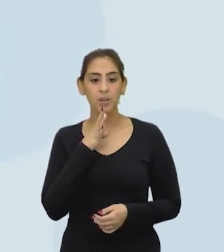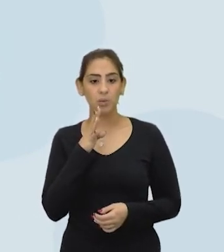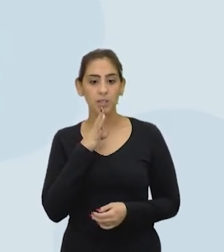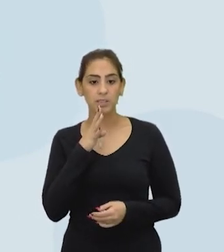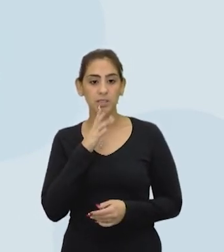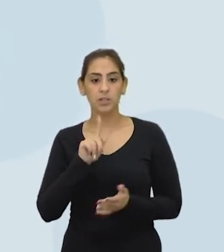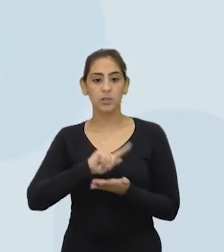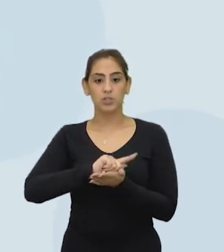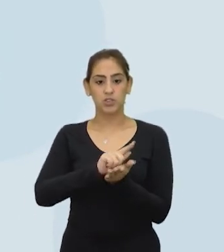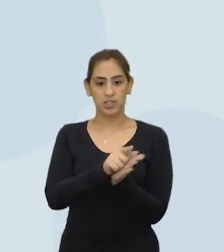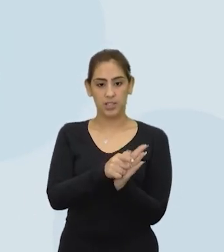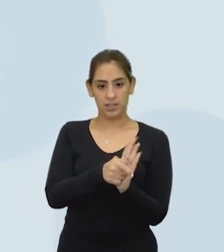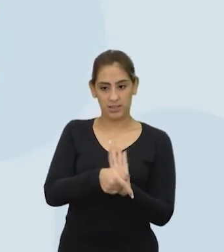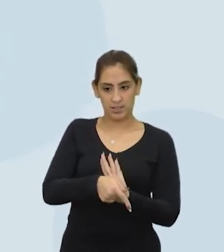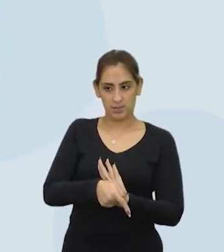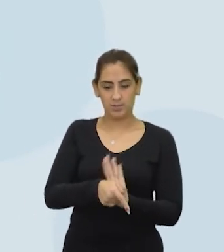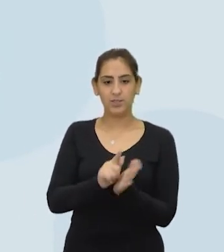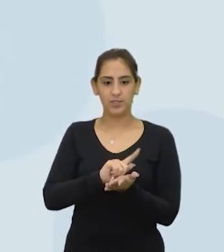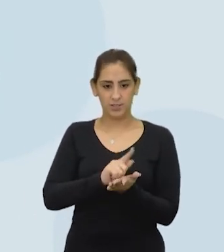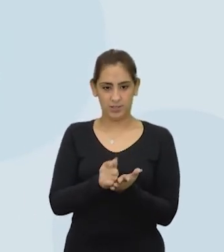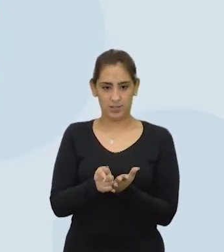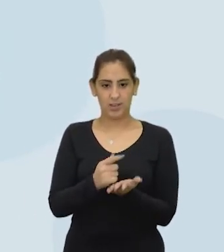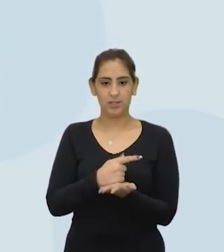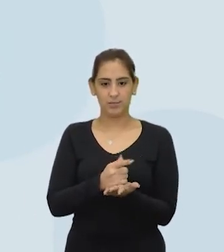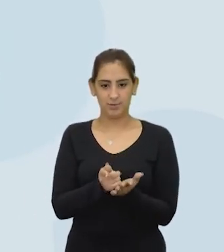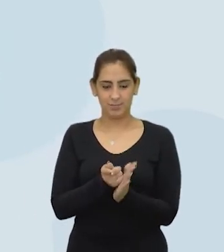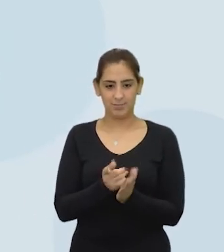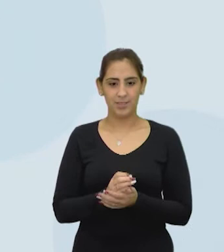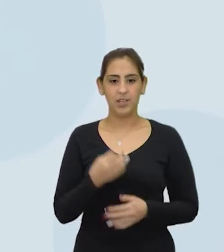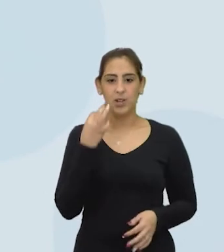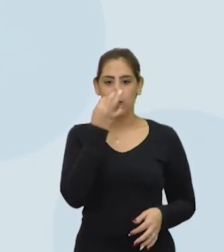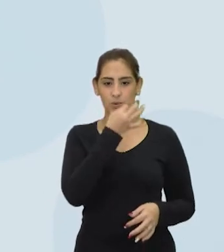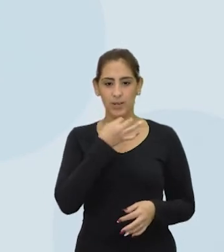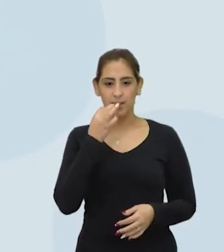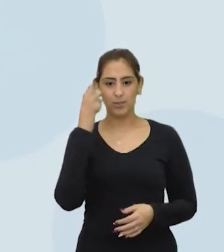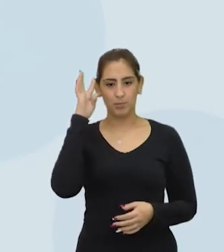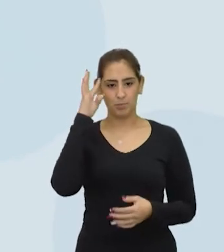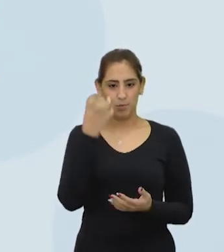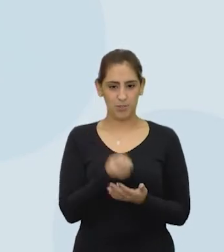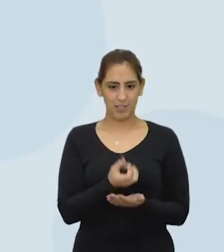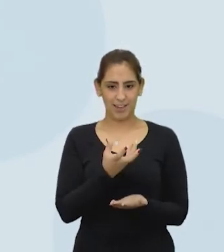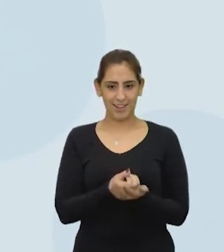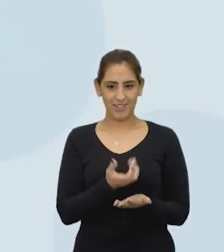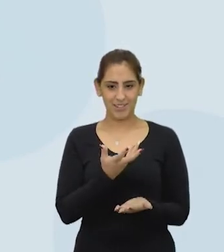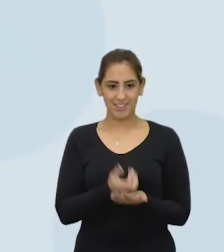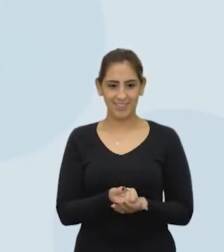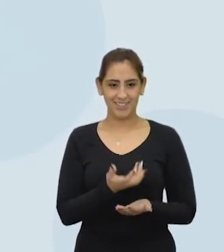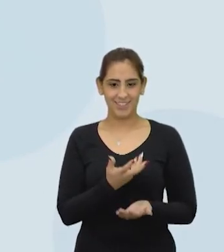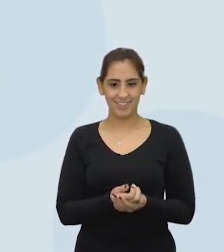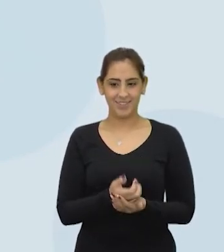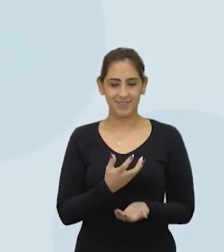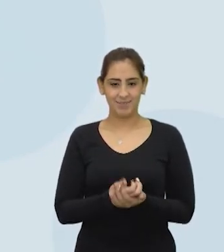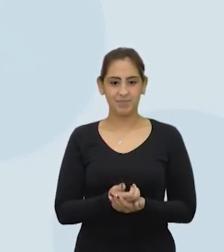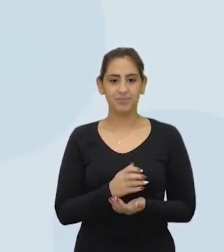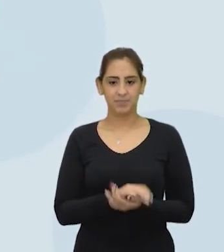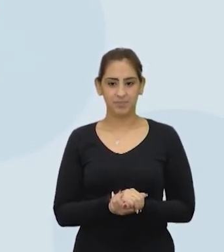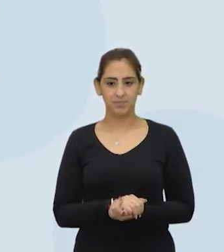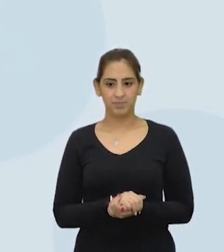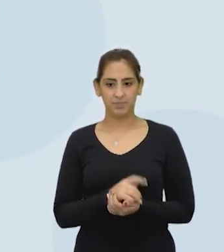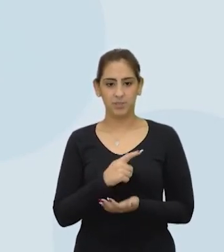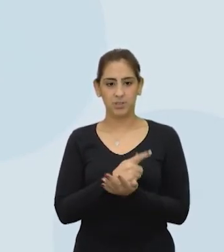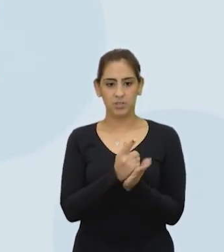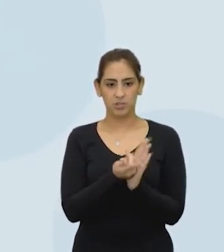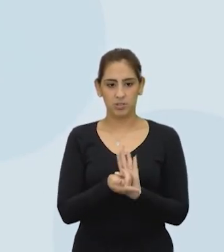oral podcast como instrumento de aprendizagem da língua portuguesa, realizar análise linguística em texto do gênero